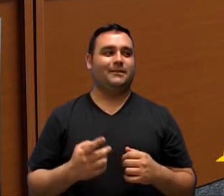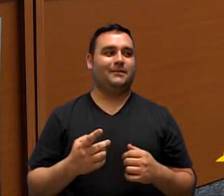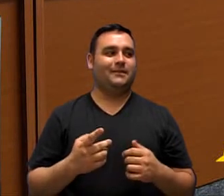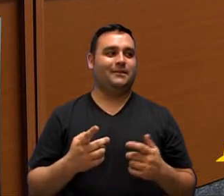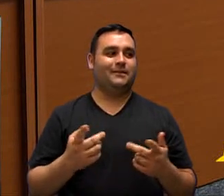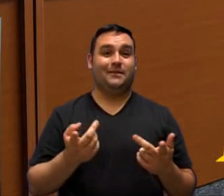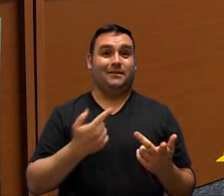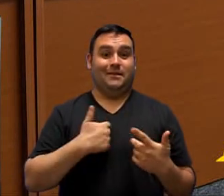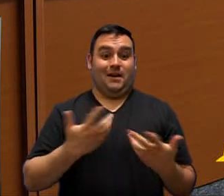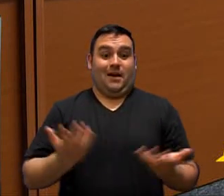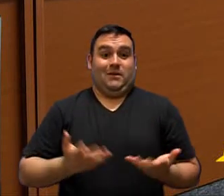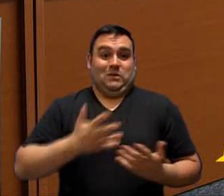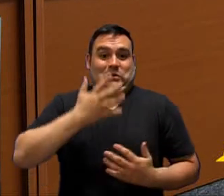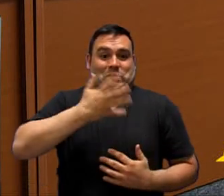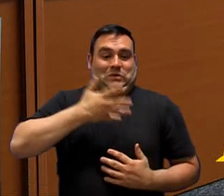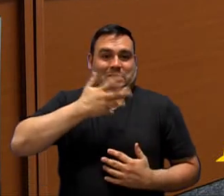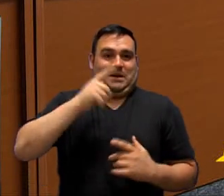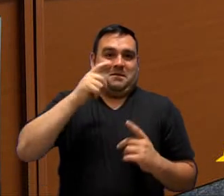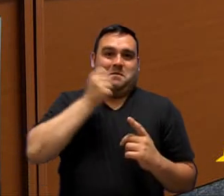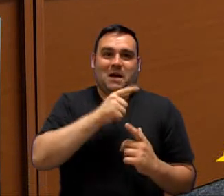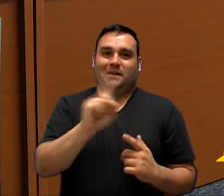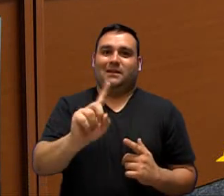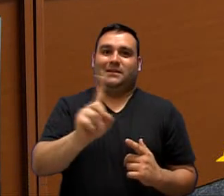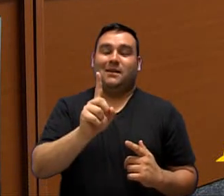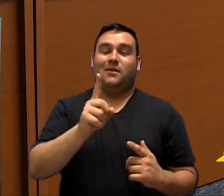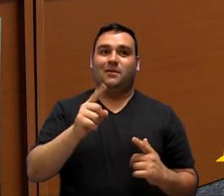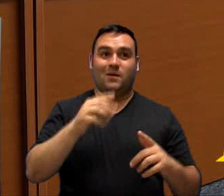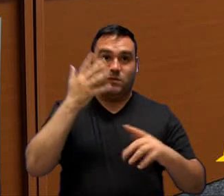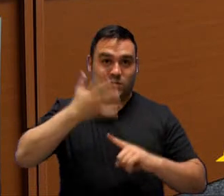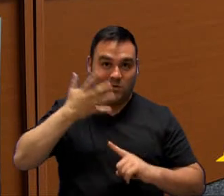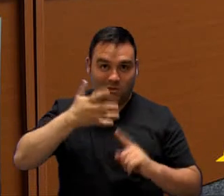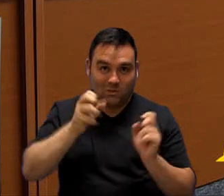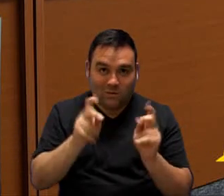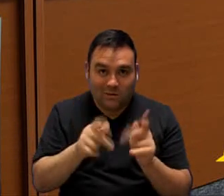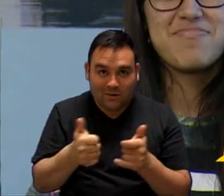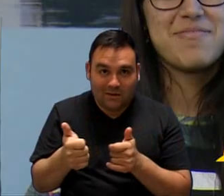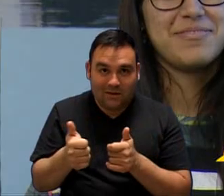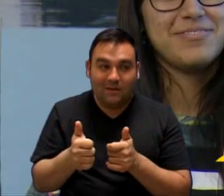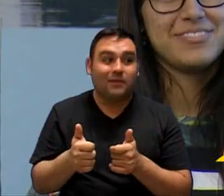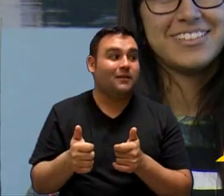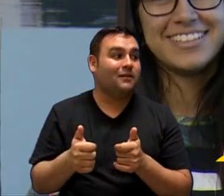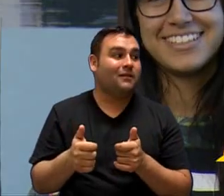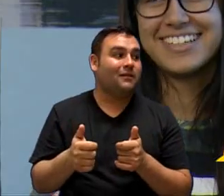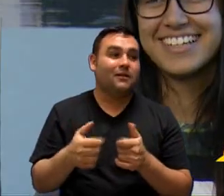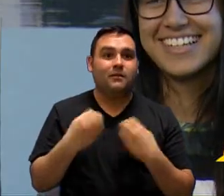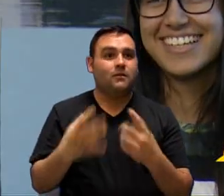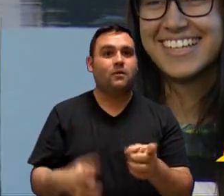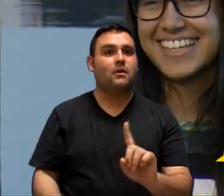Quieto, eu não tô aqui pra fazer meme, né? Pra discurso, pra fazer discurso, tá bom? Não dou.